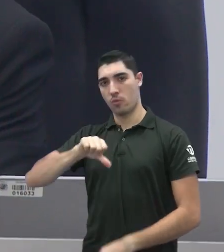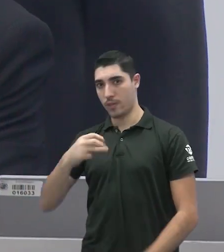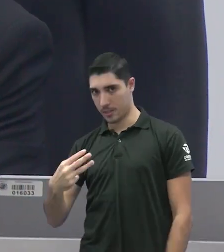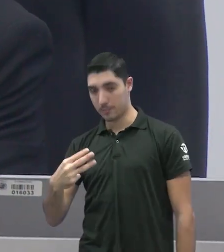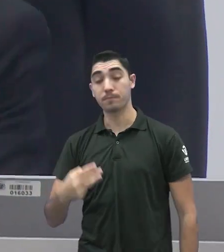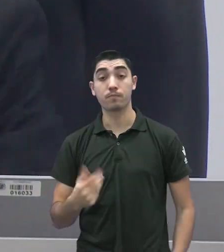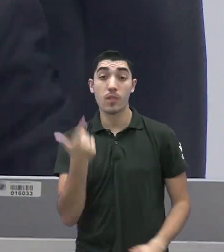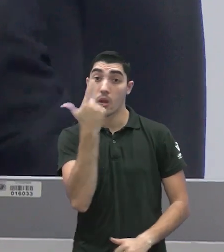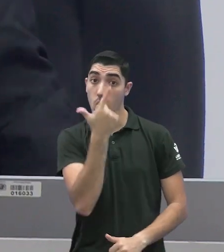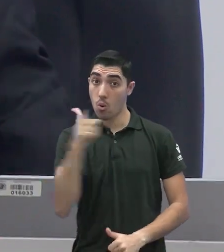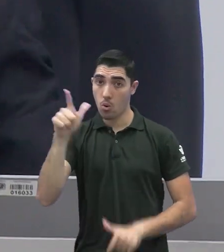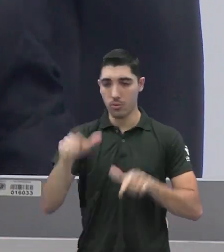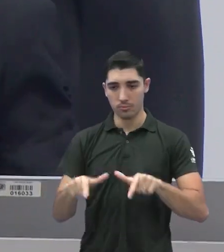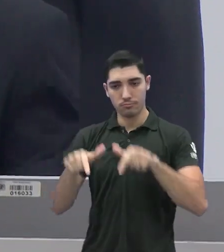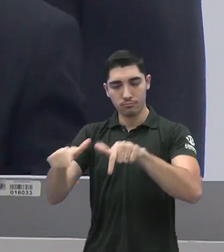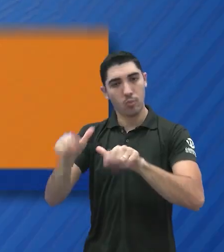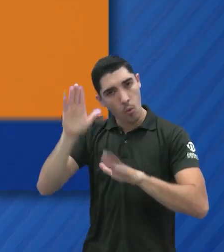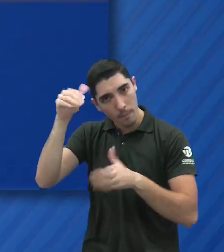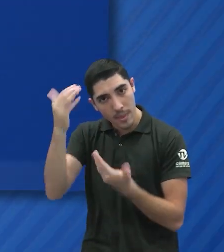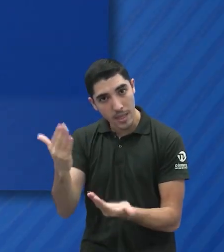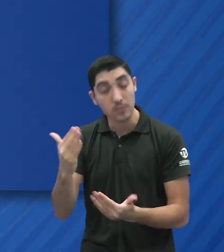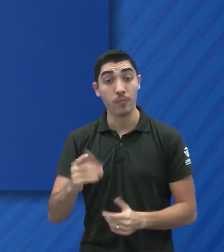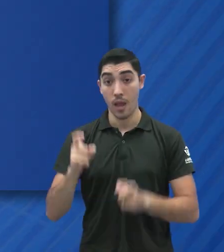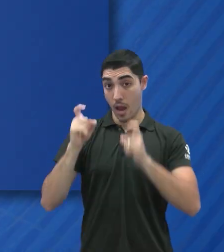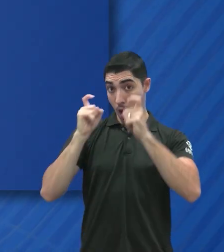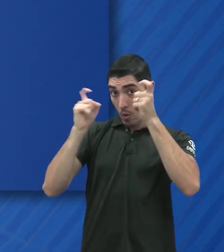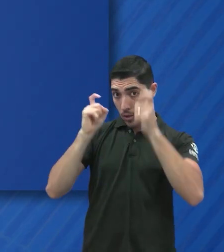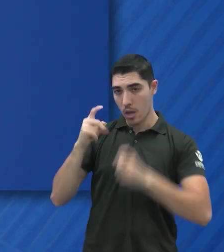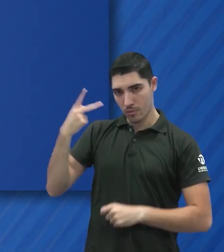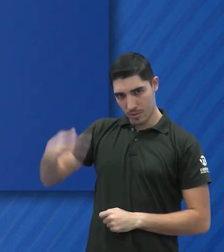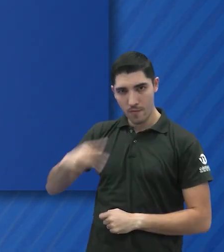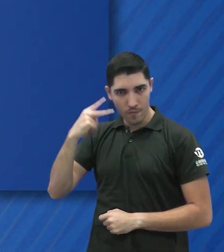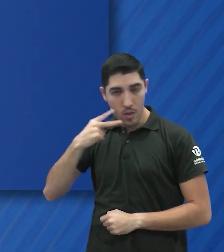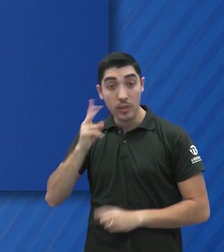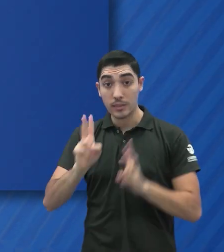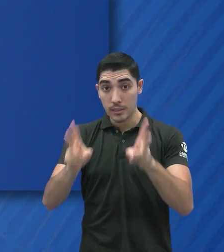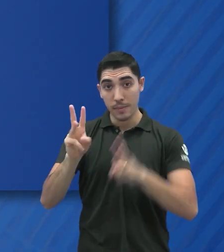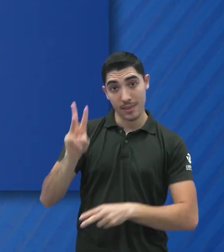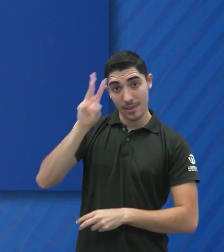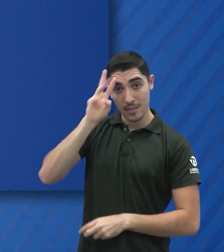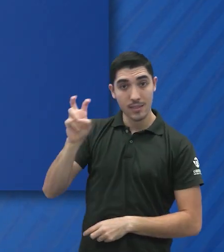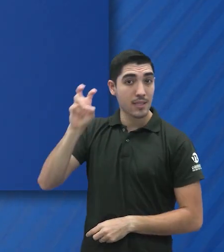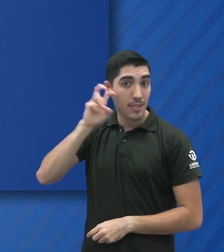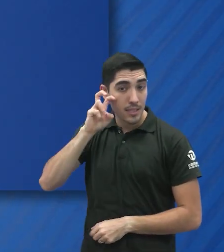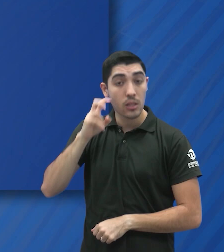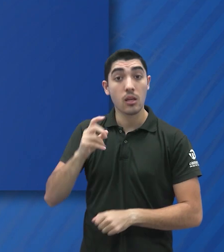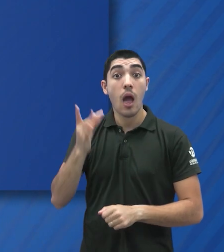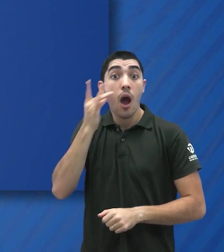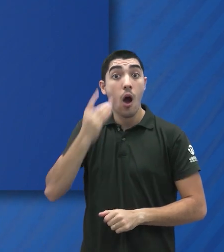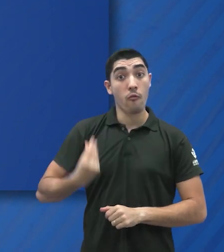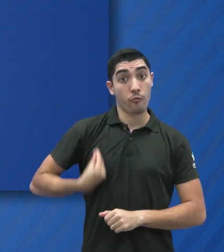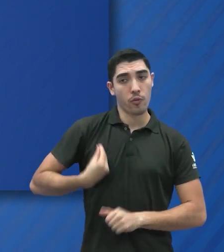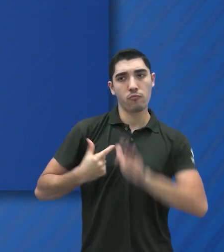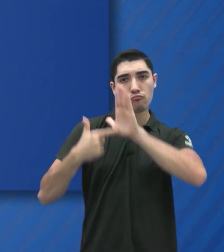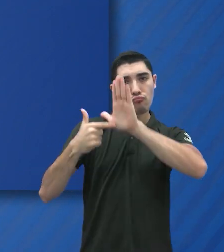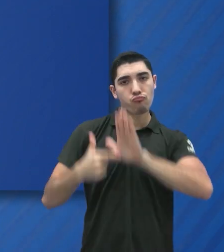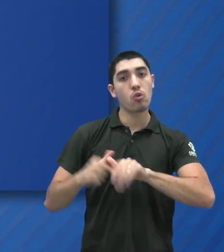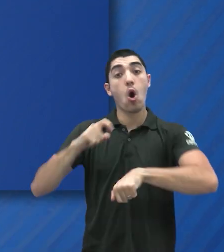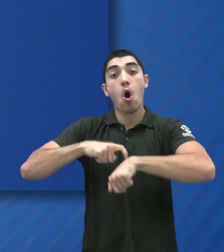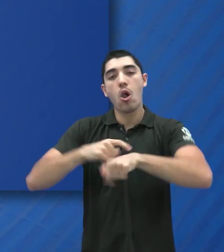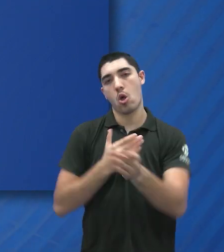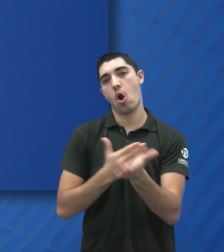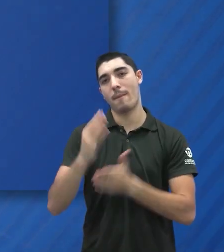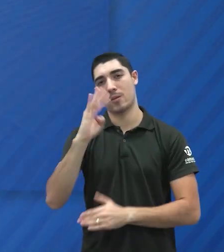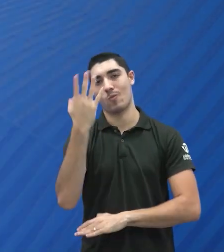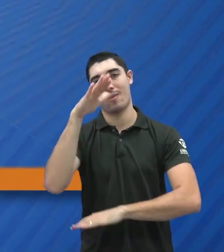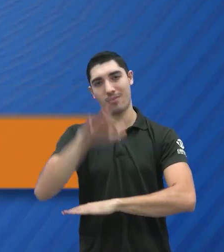proposta aprovada foi para a concessão de honraria. As sessões da Câmara são realizadas todas as terças e quintas-feiras, com transmissão ao vivo a partir das 4